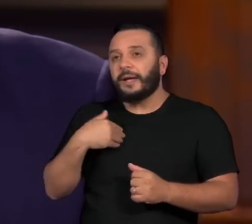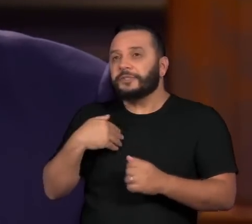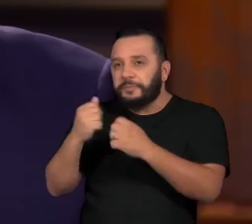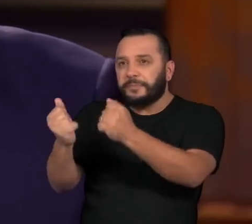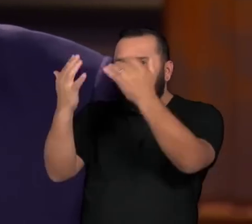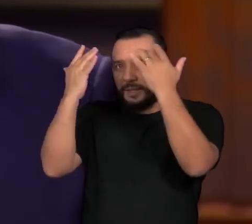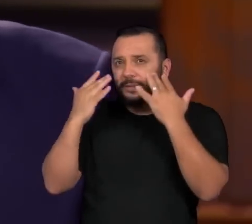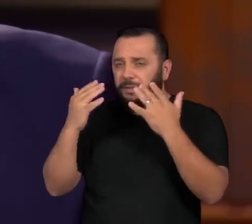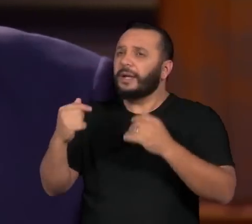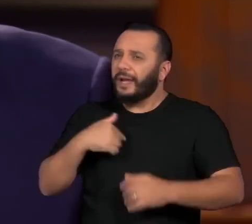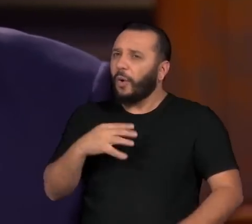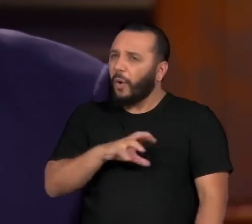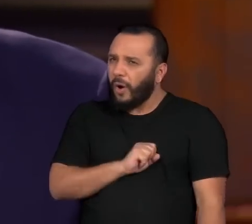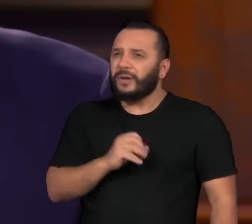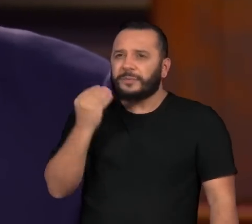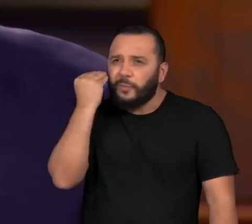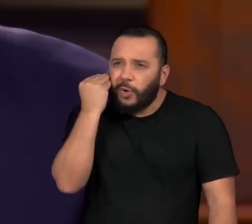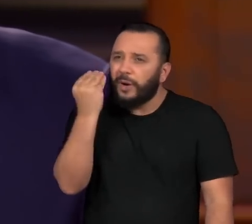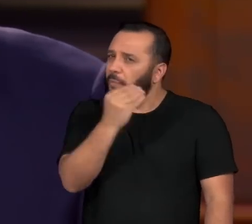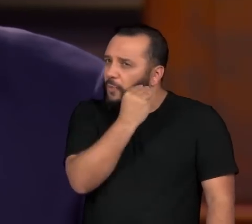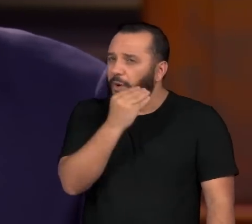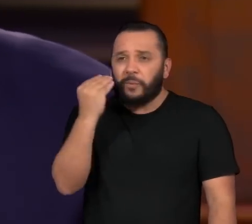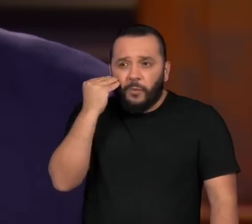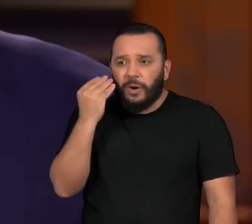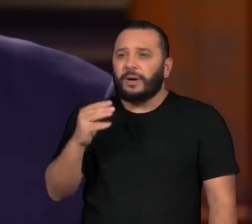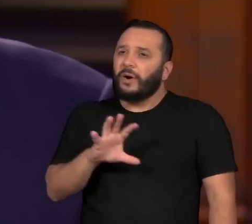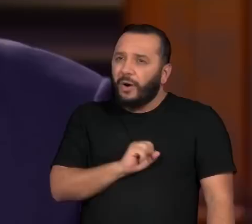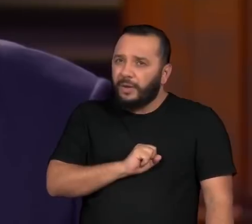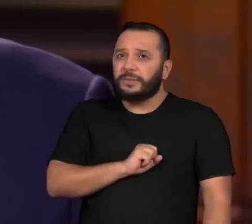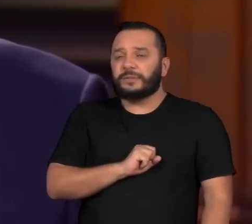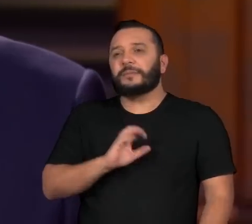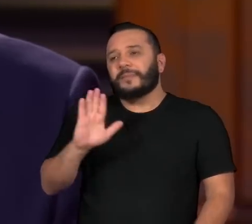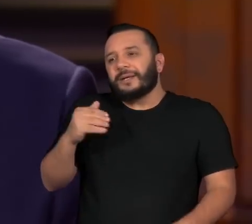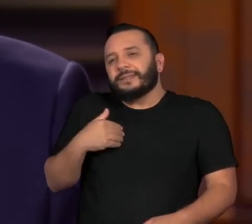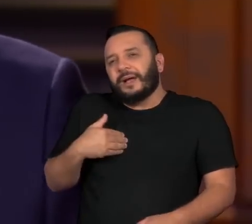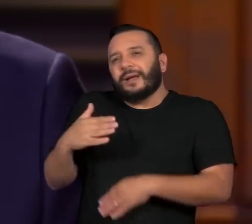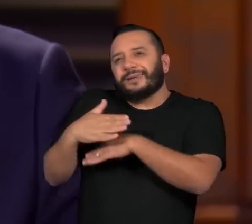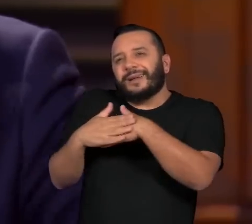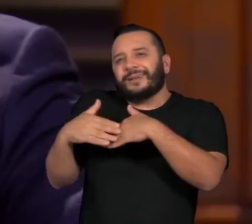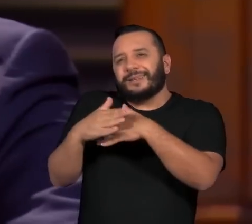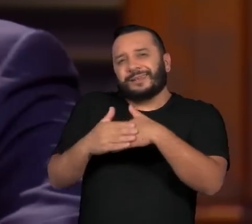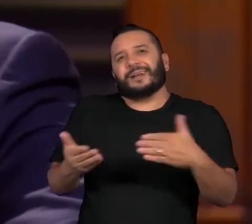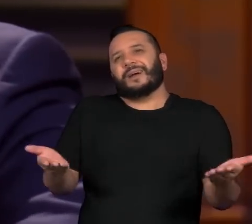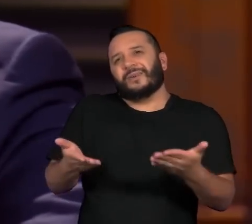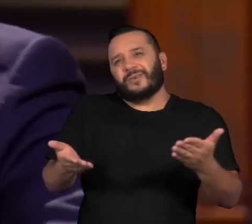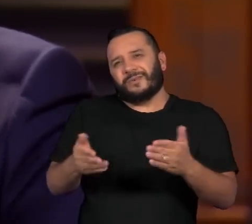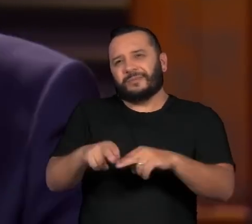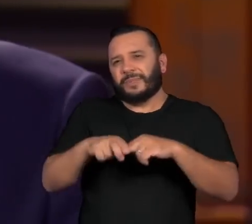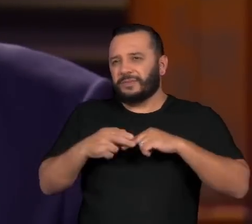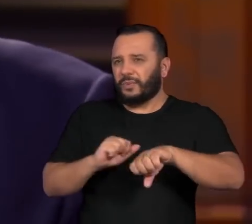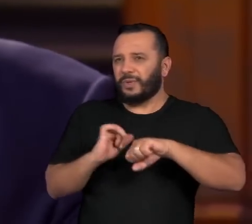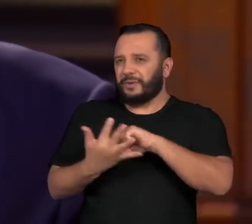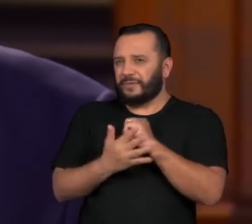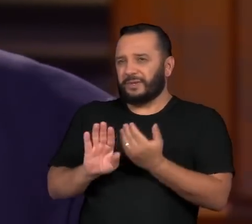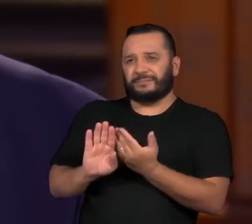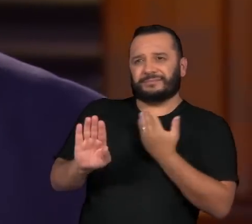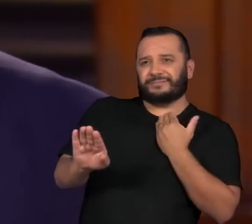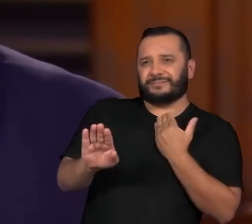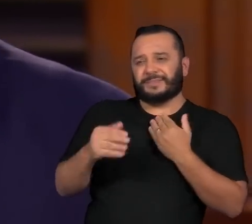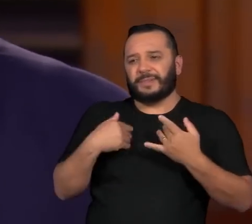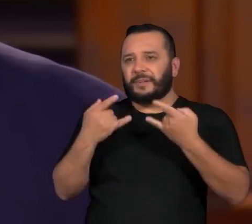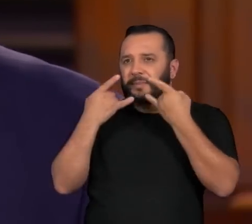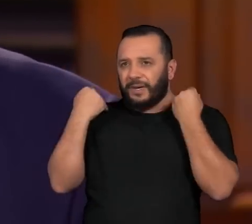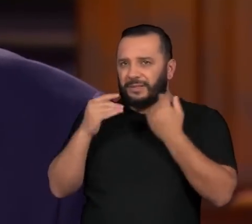sou beijoqueiro, gosto de dar um beijinho, Sim. mas no sentido de acolhimento. Agora com a Covid não, né? A gente fica meio distante, a máscara não